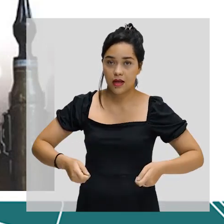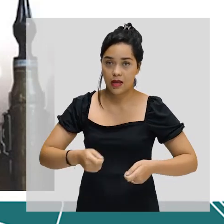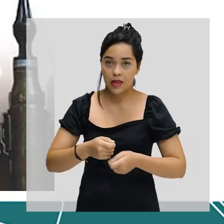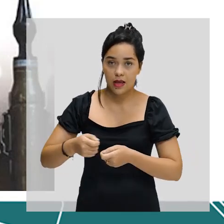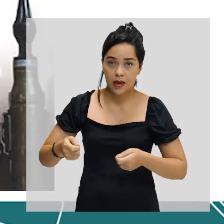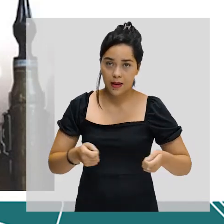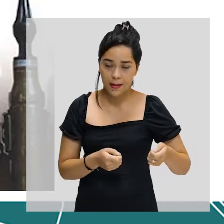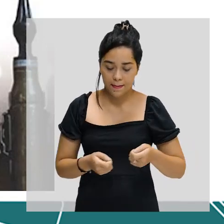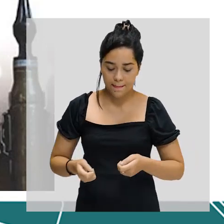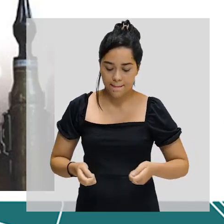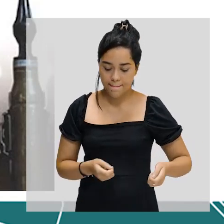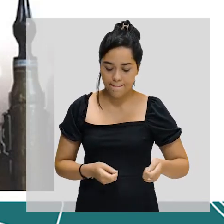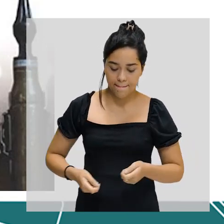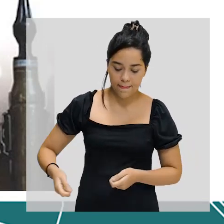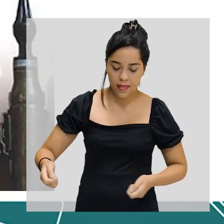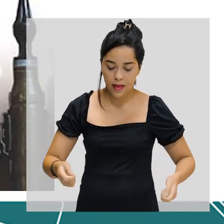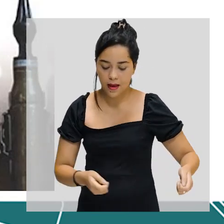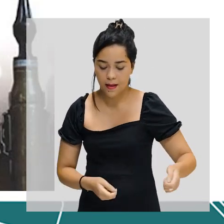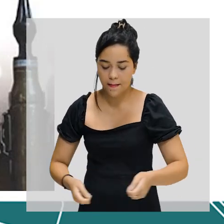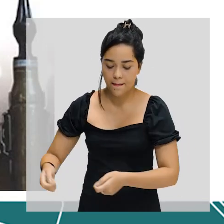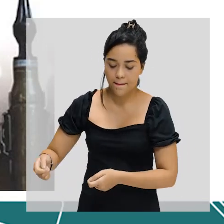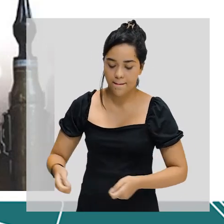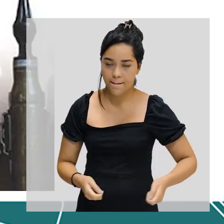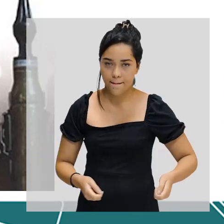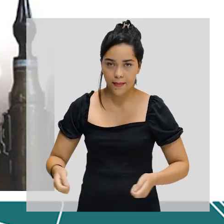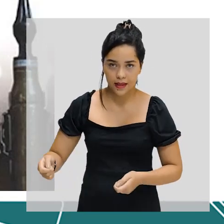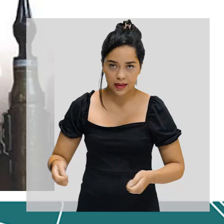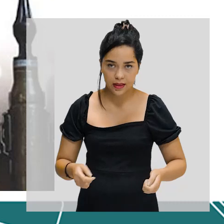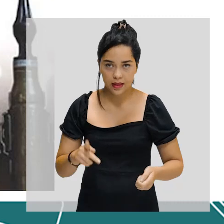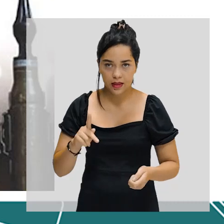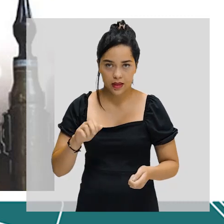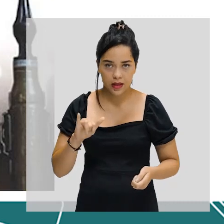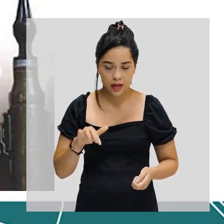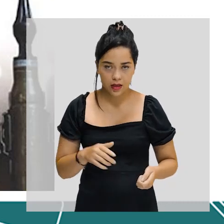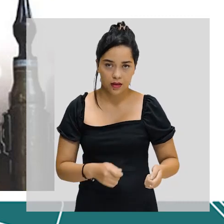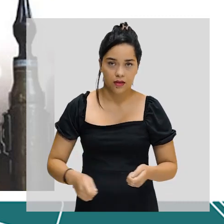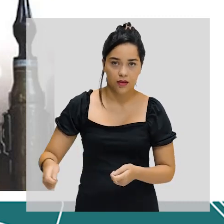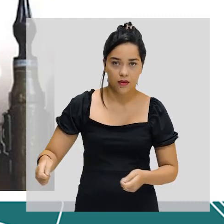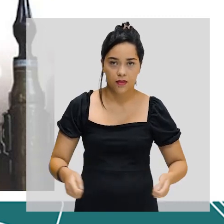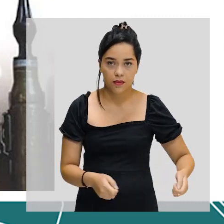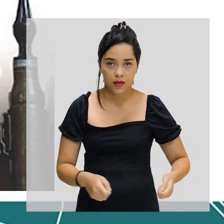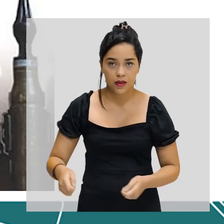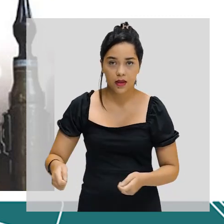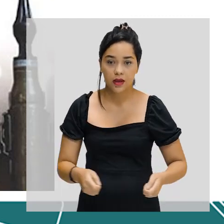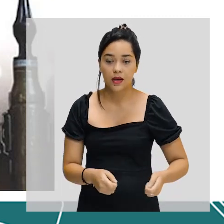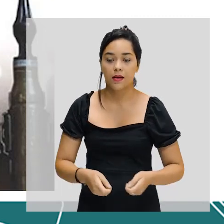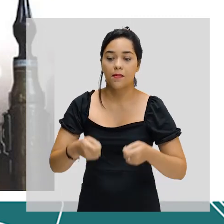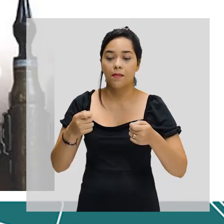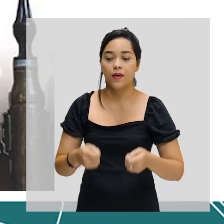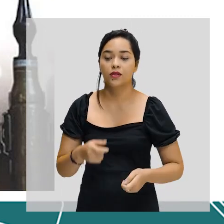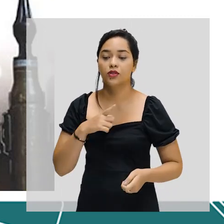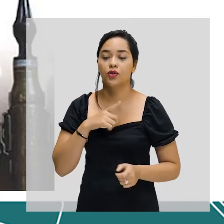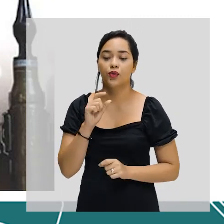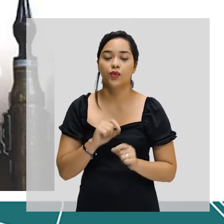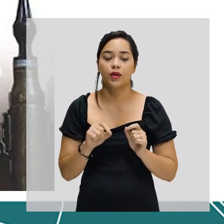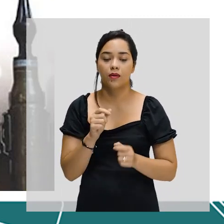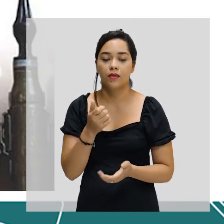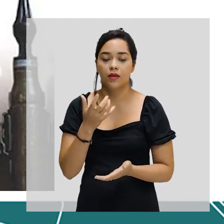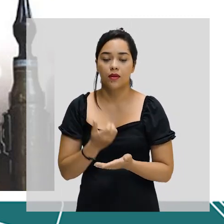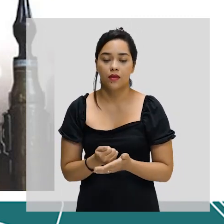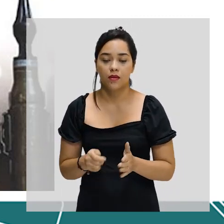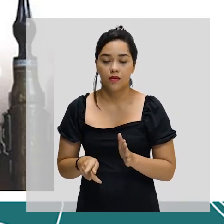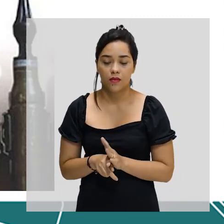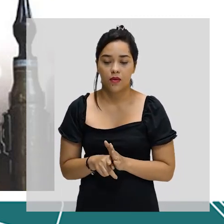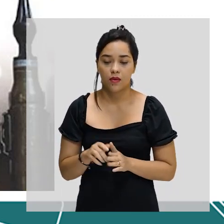Que ele acabou sendo barrado ali pela peneira no processo, ele pode ser aplicado na blindagem de tanques de guerras,